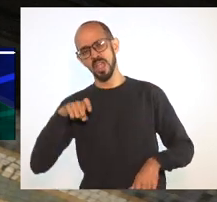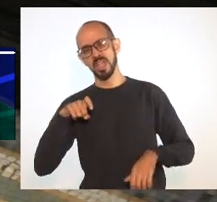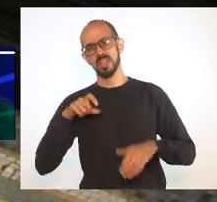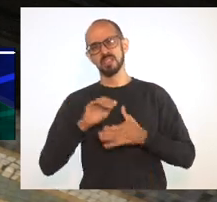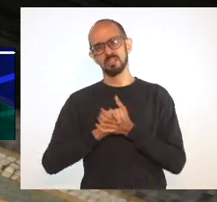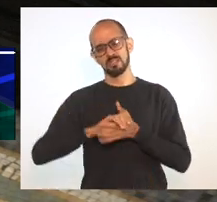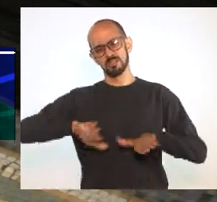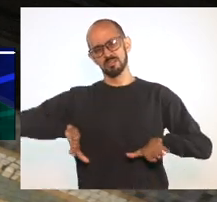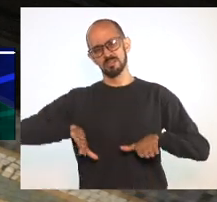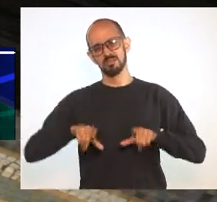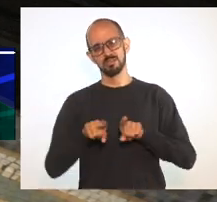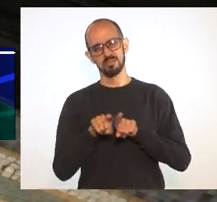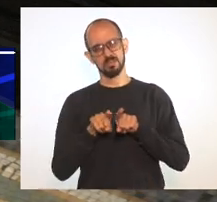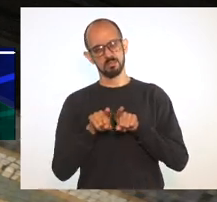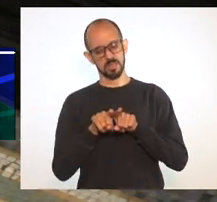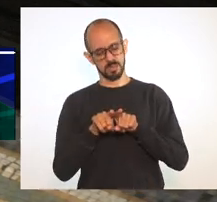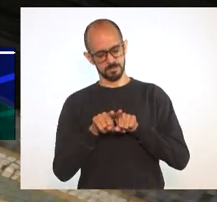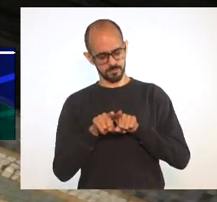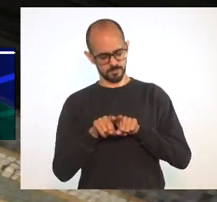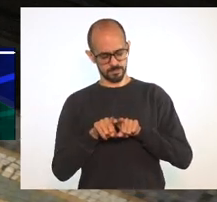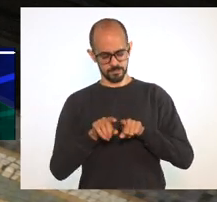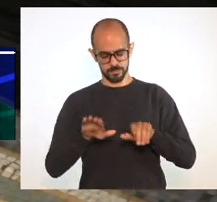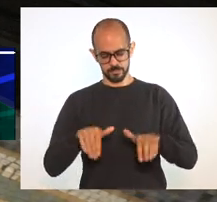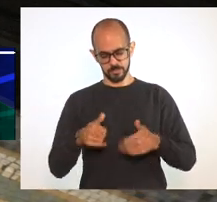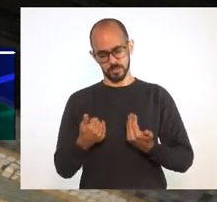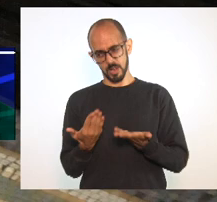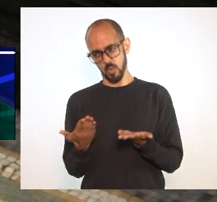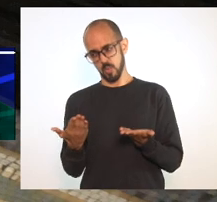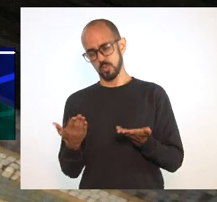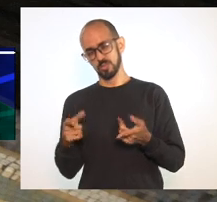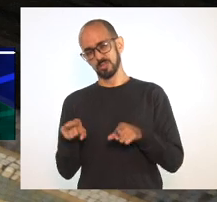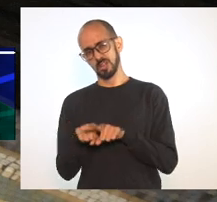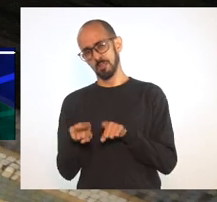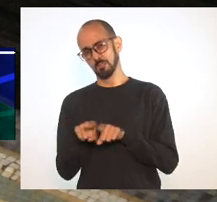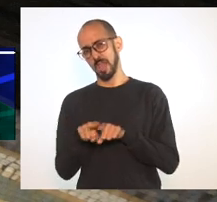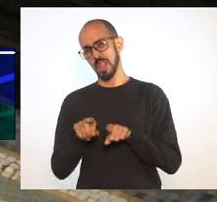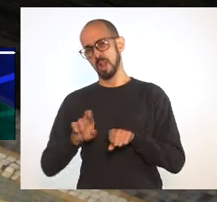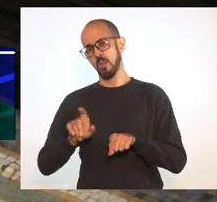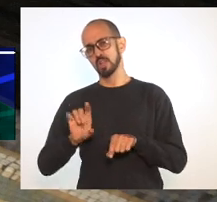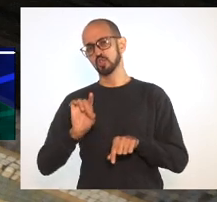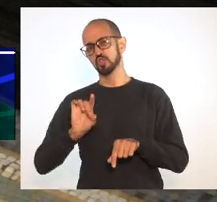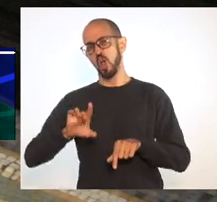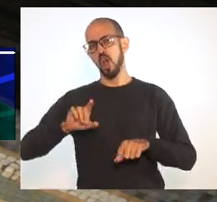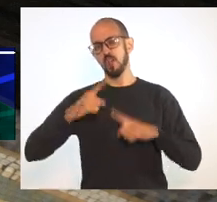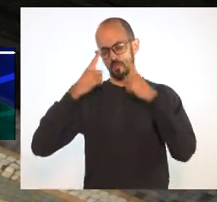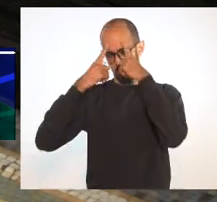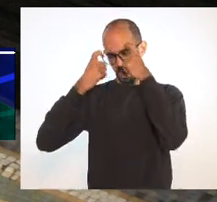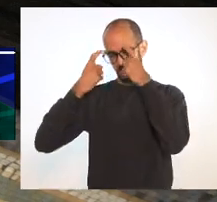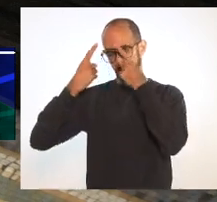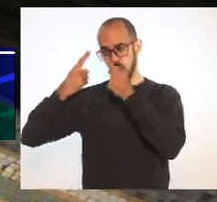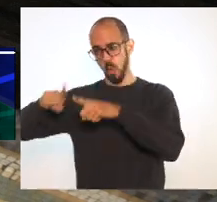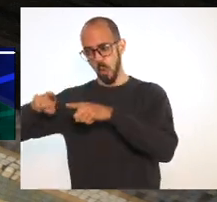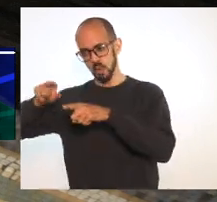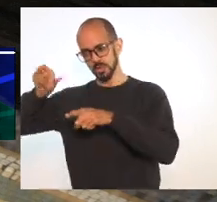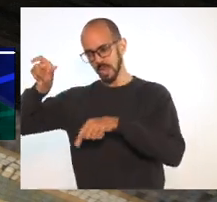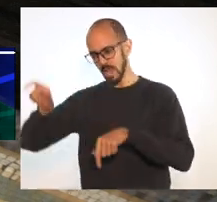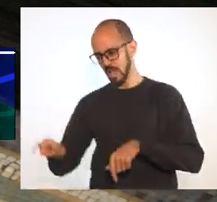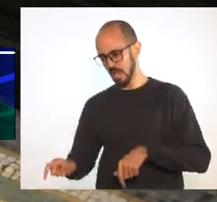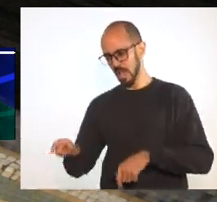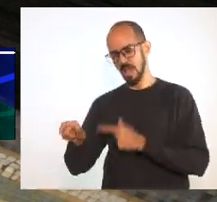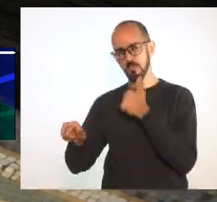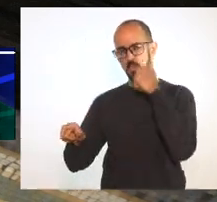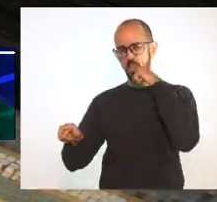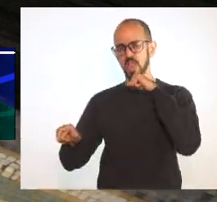De um outro lado, não se fala apenas de violência contra a mulher, seja física, cujo